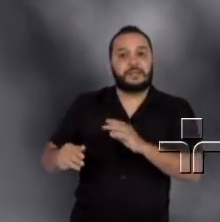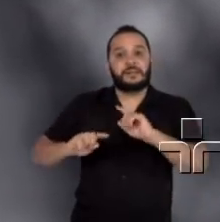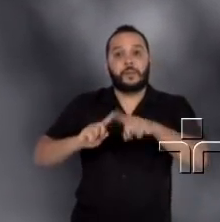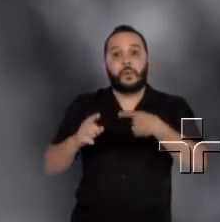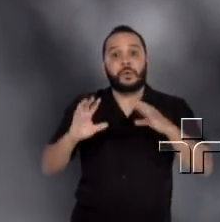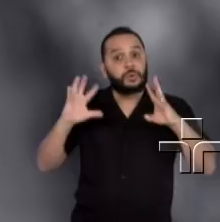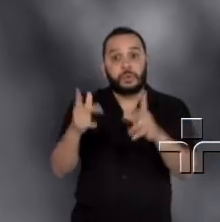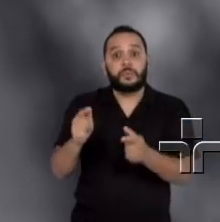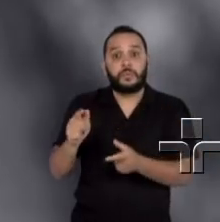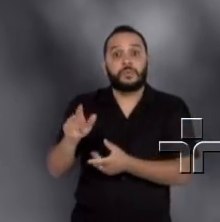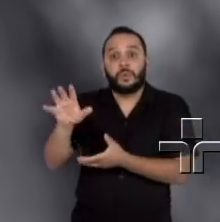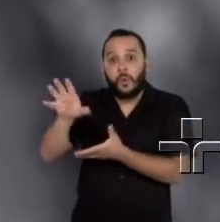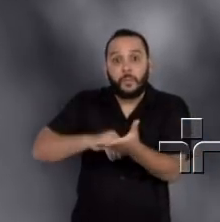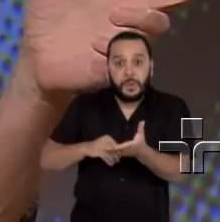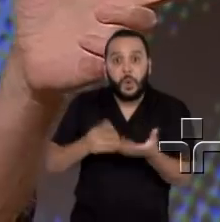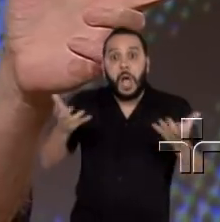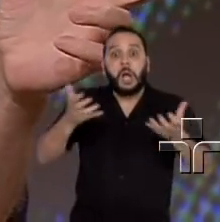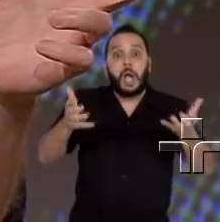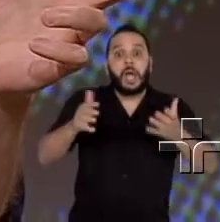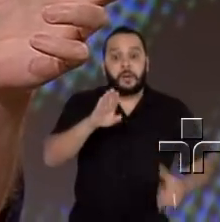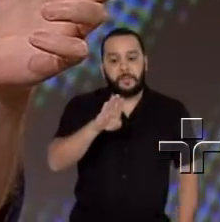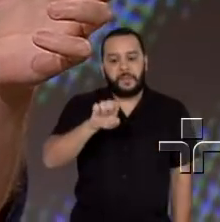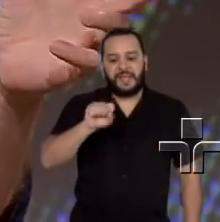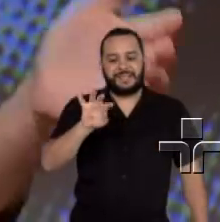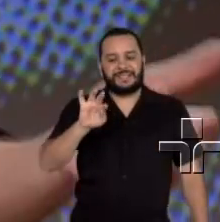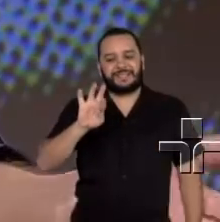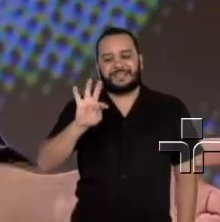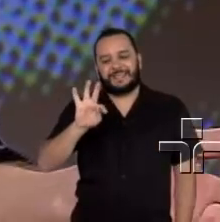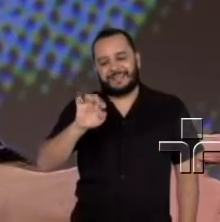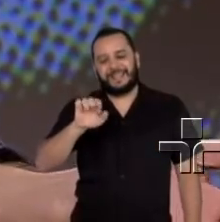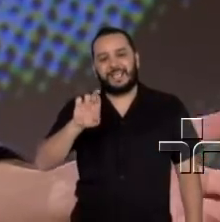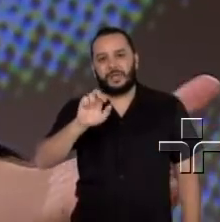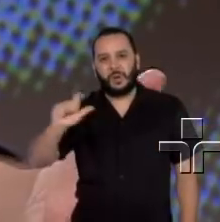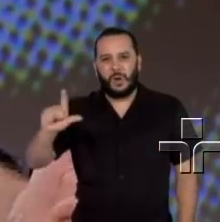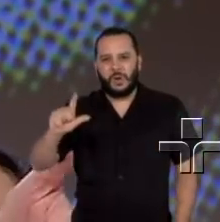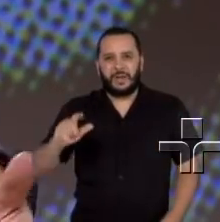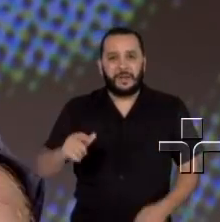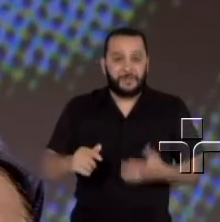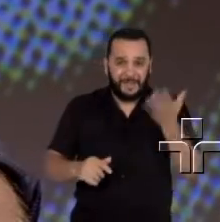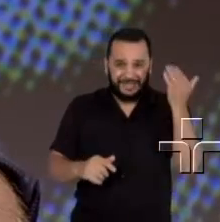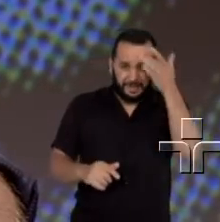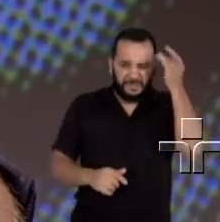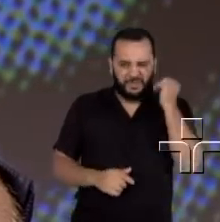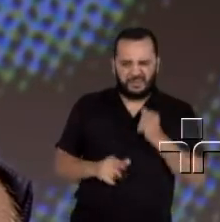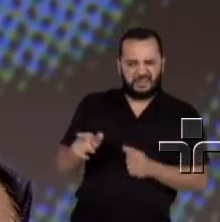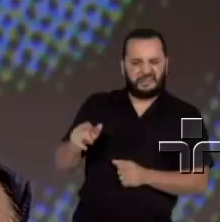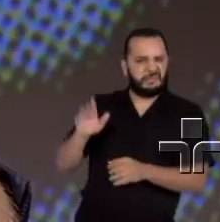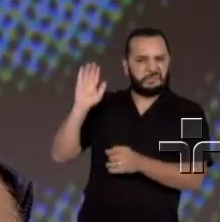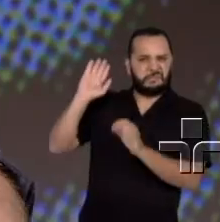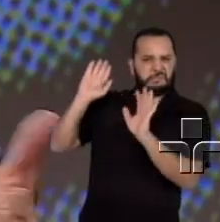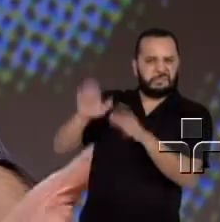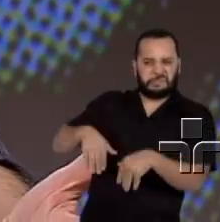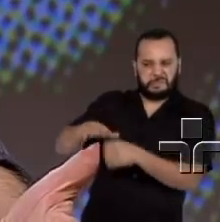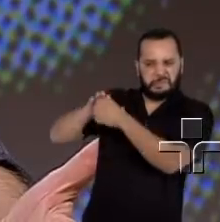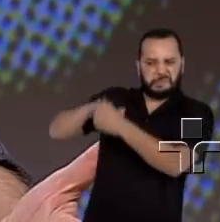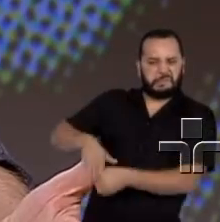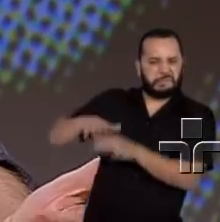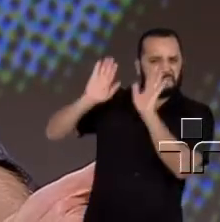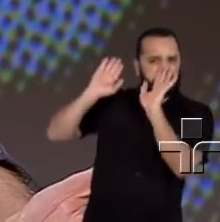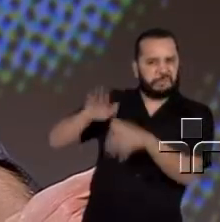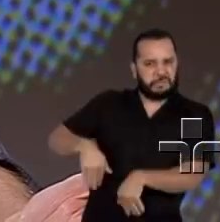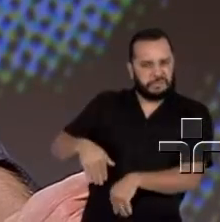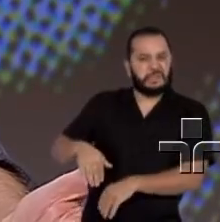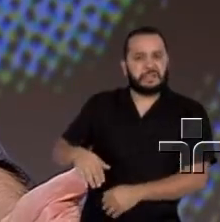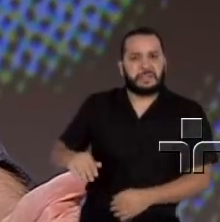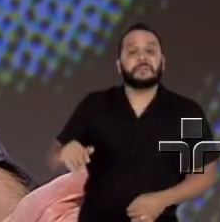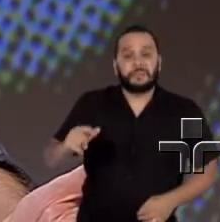queria ser chamado de besterol. Né? Mas no começo era altamente pejorativo. Eu me lembro do Gerd Boheim, que era